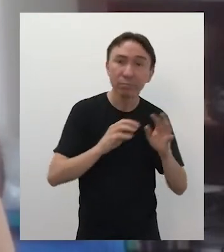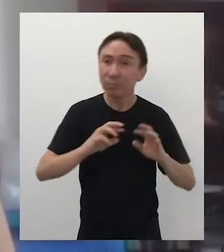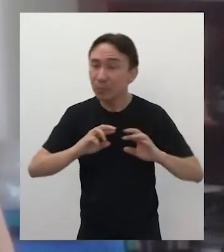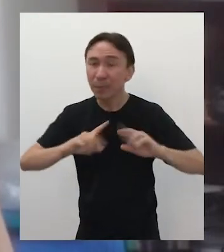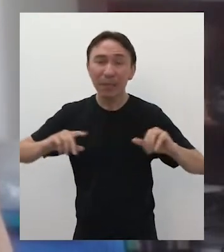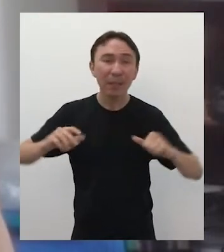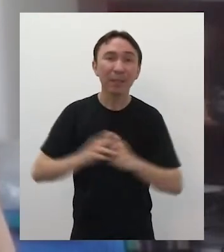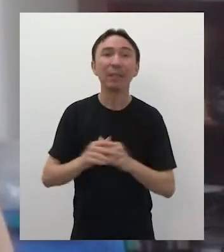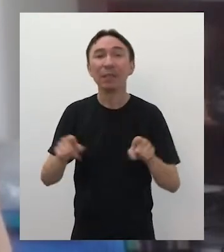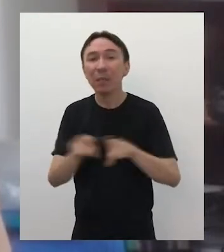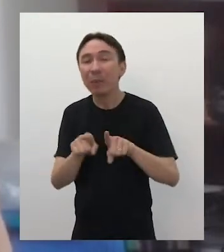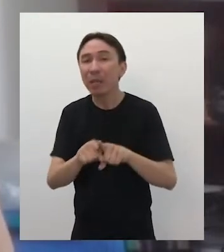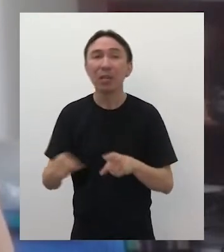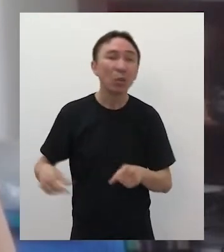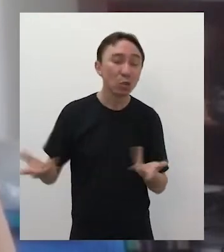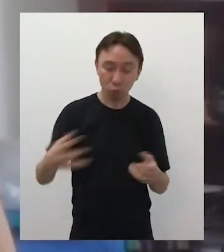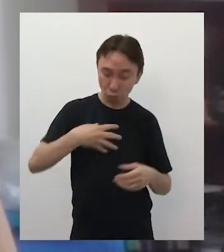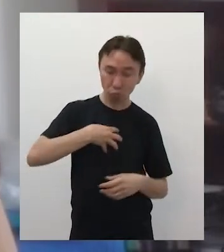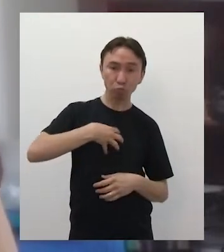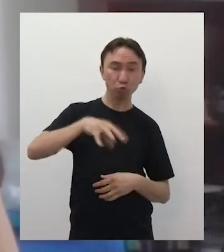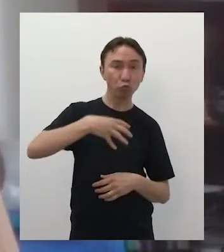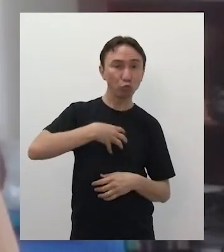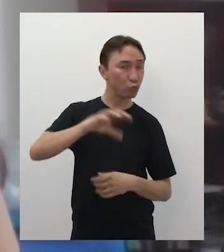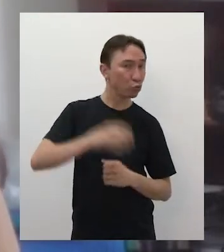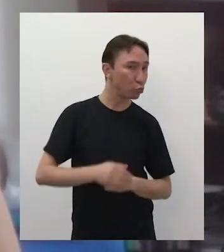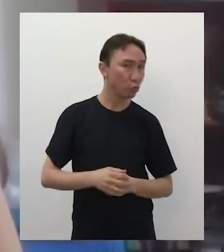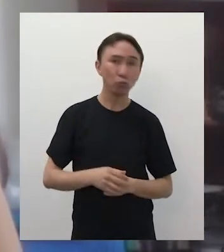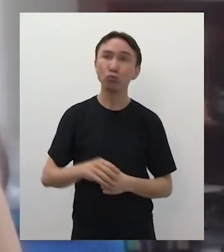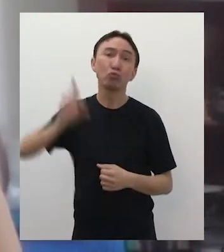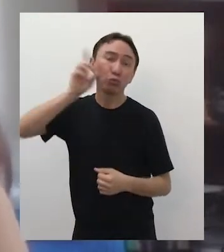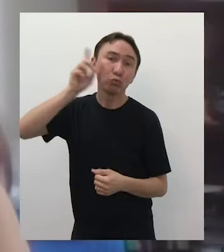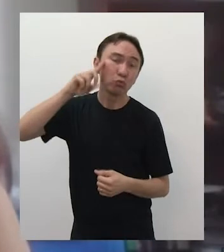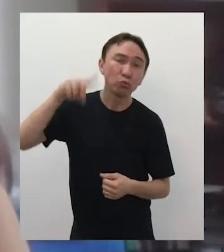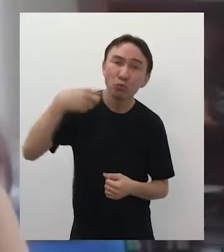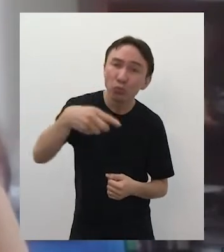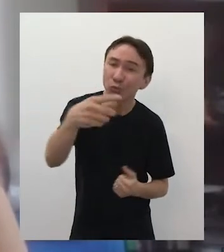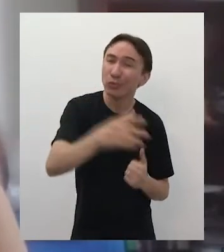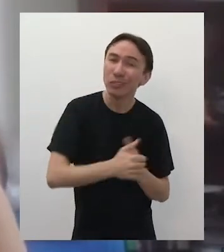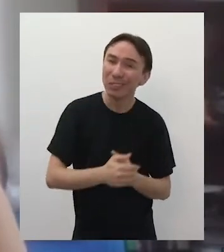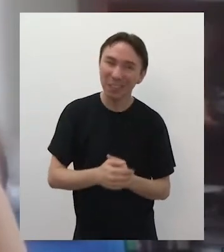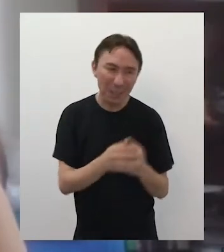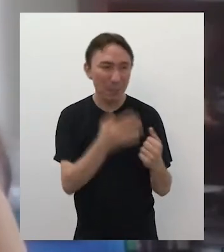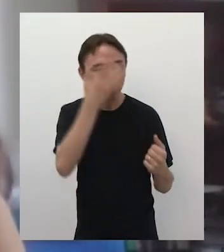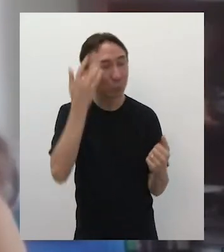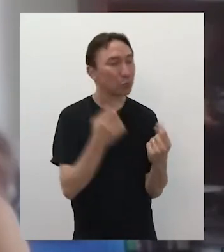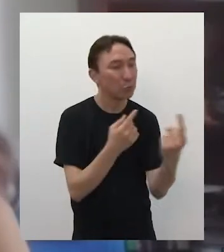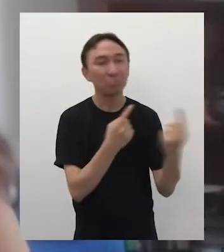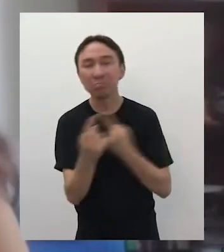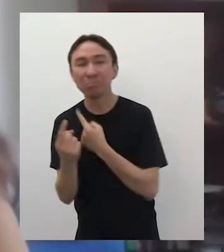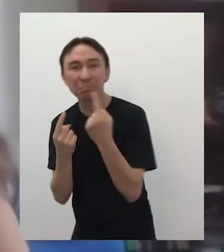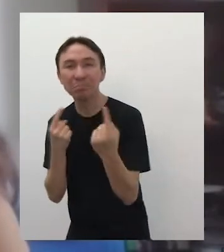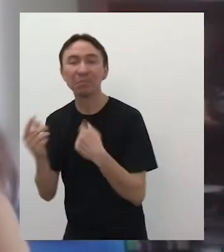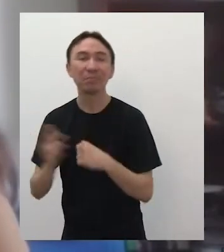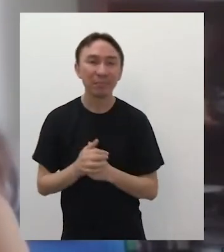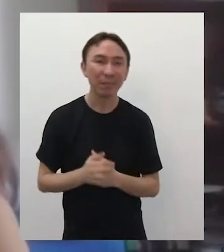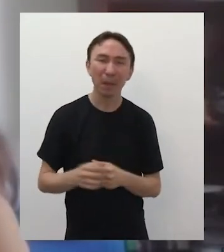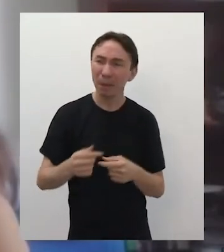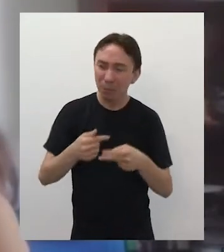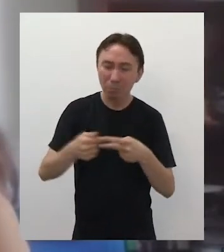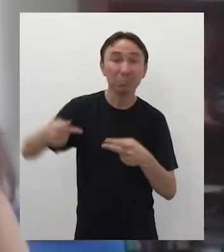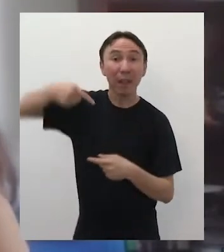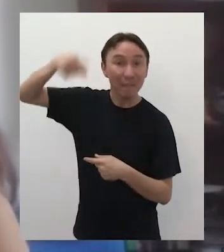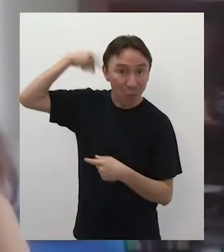Elas são competências que nos ajudam a lidar com as nossas rotinas, elas são competências, né? Os nossos